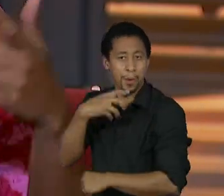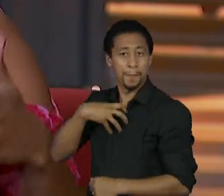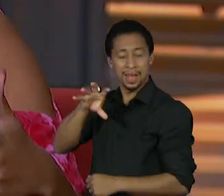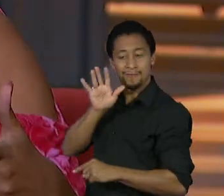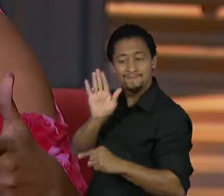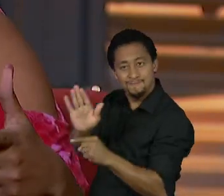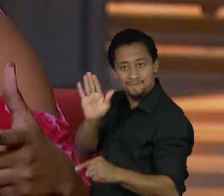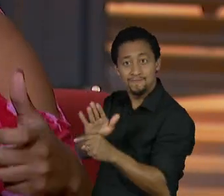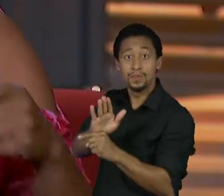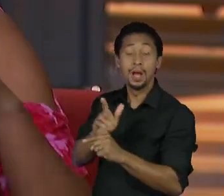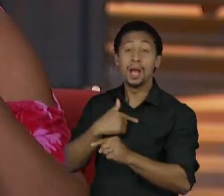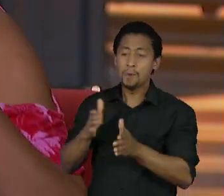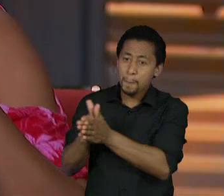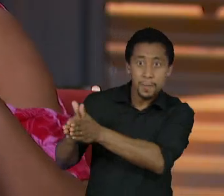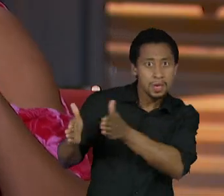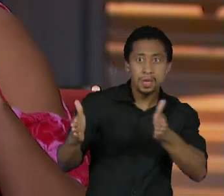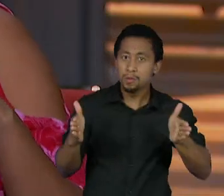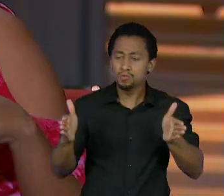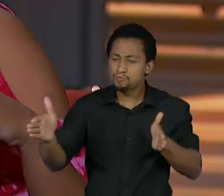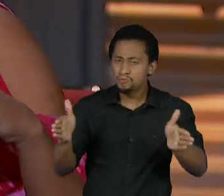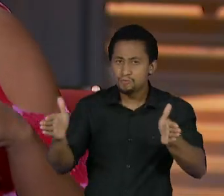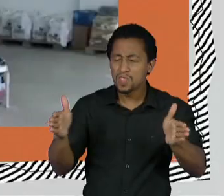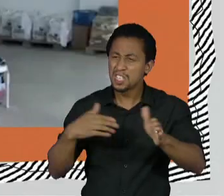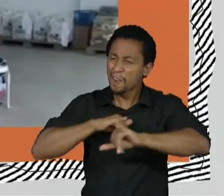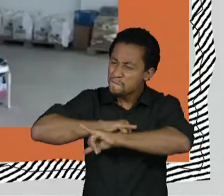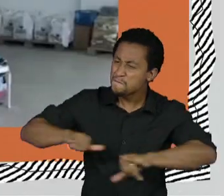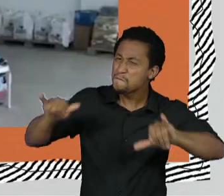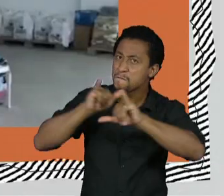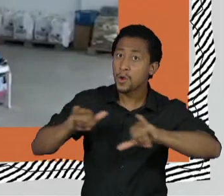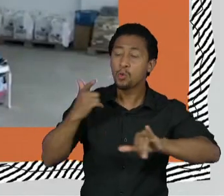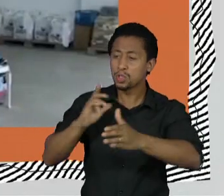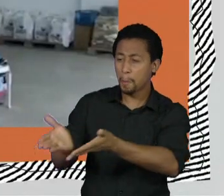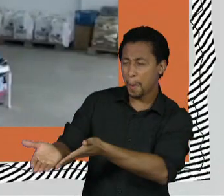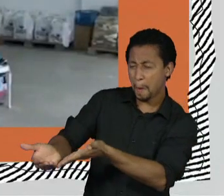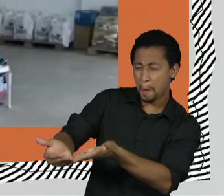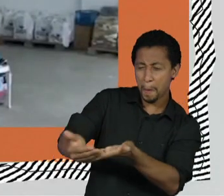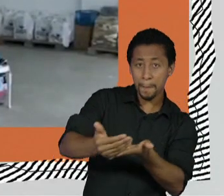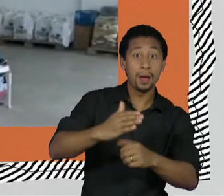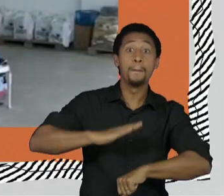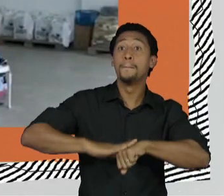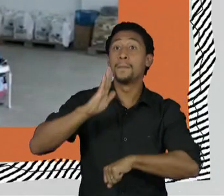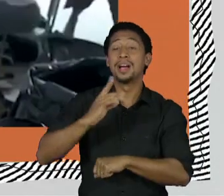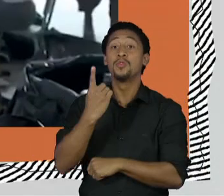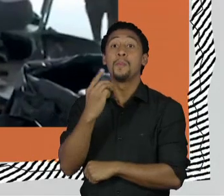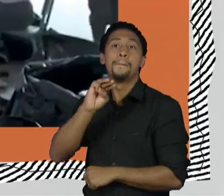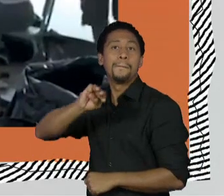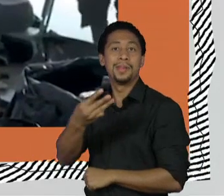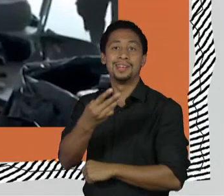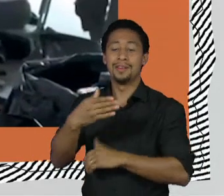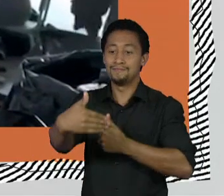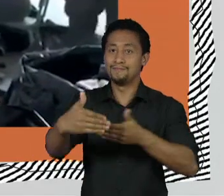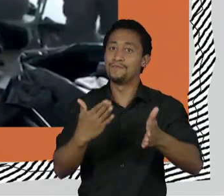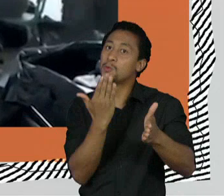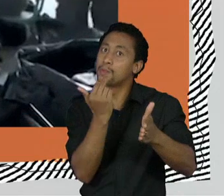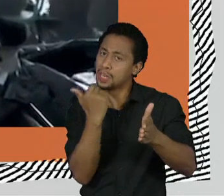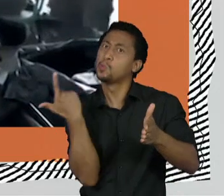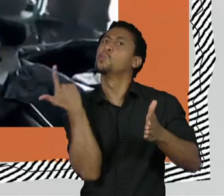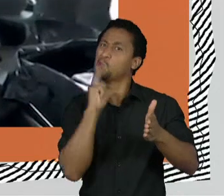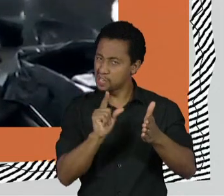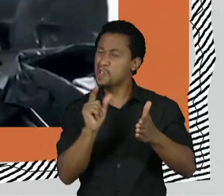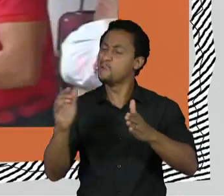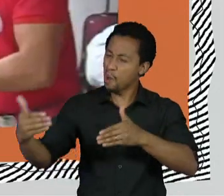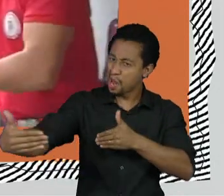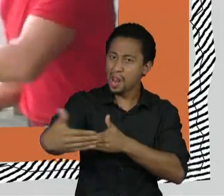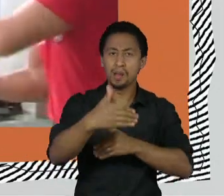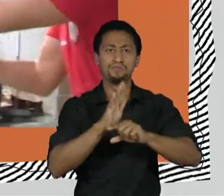1 milhão de cestas básicas, né? Fez um processo de mobilização que envolveu as lideranças que fazem parte da Frente Nacional Antirracista, da